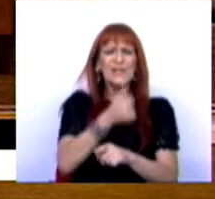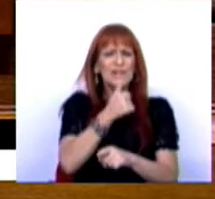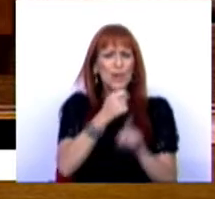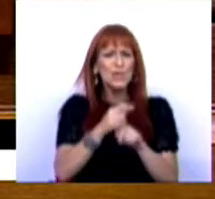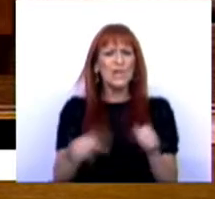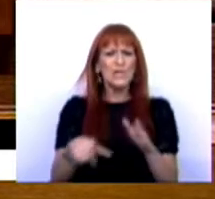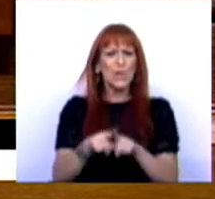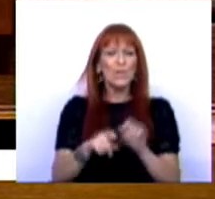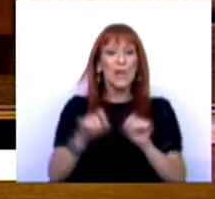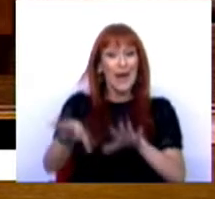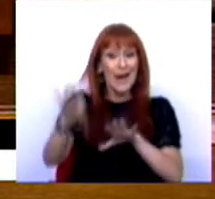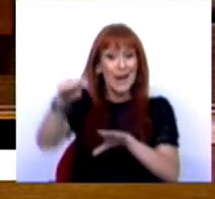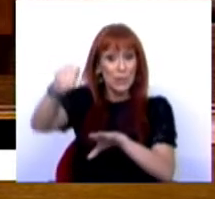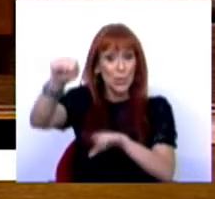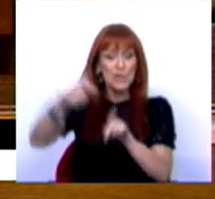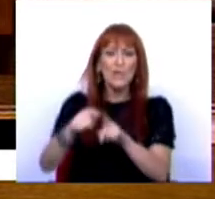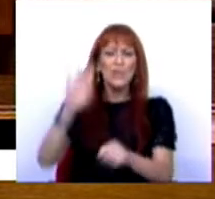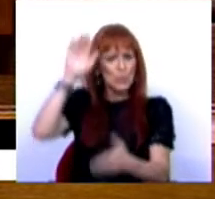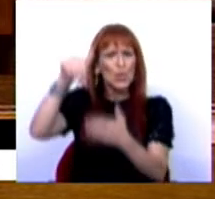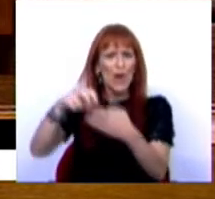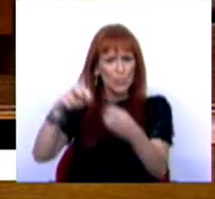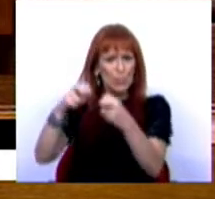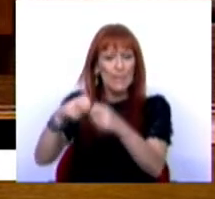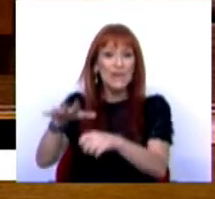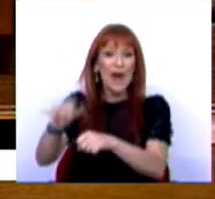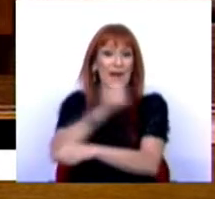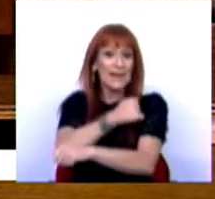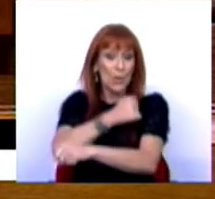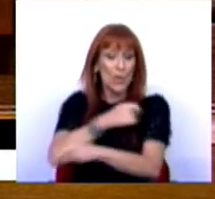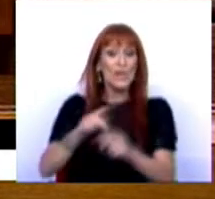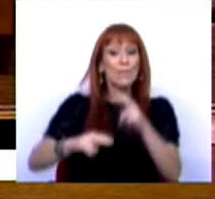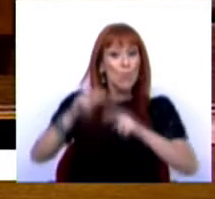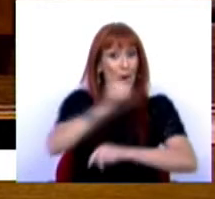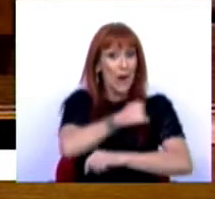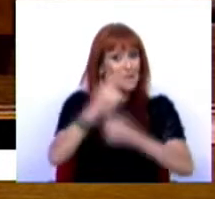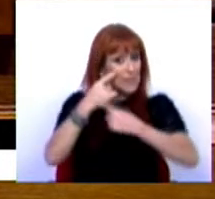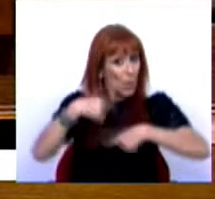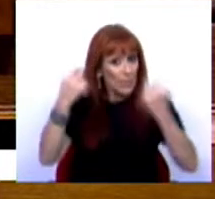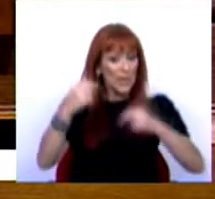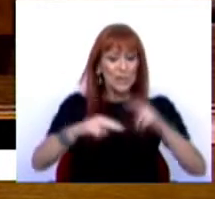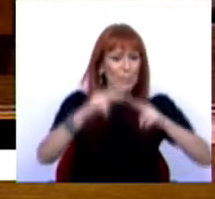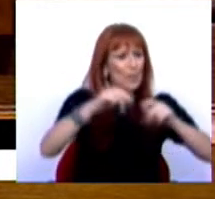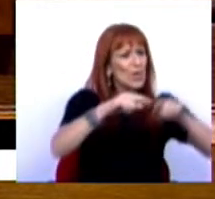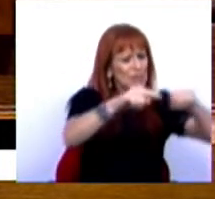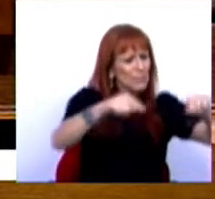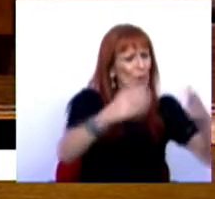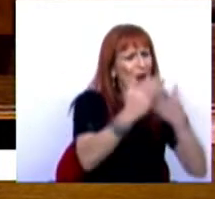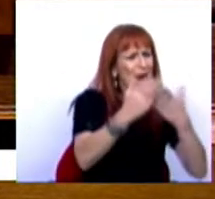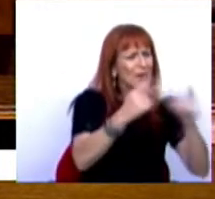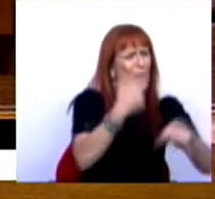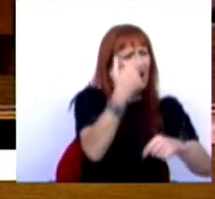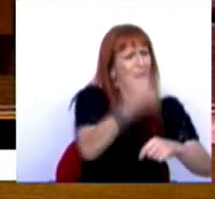e eleitos locais que solucionaram problemas no campo da habitação, construindo habitação pública, reabilitando parques habitacionais